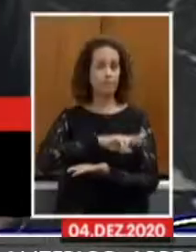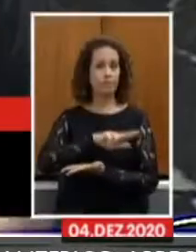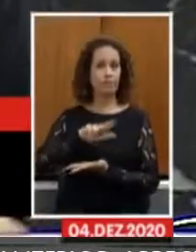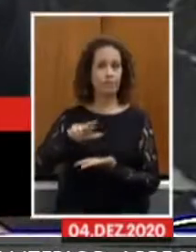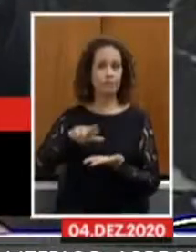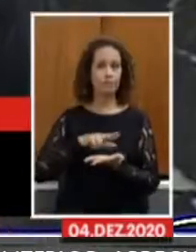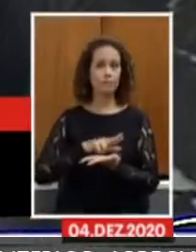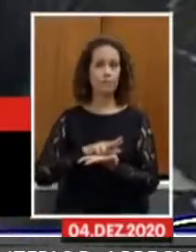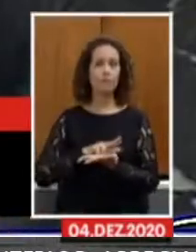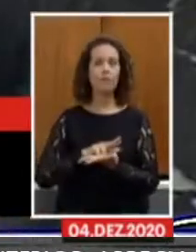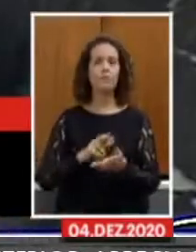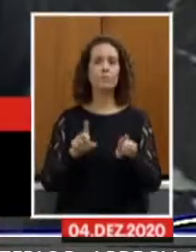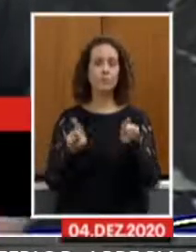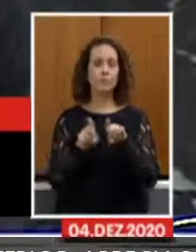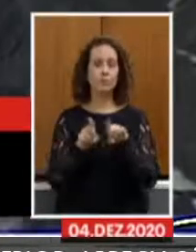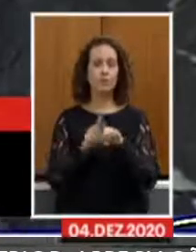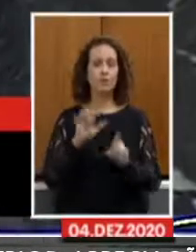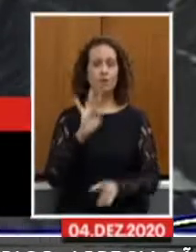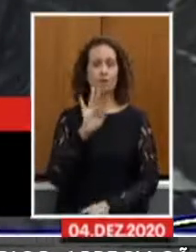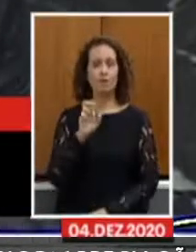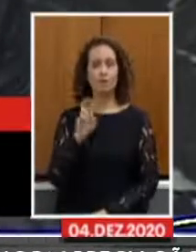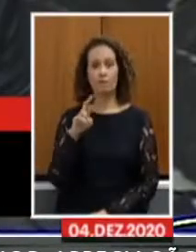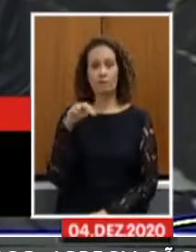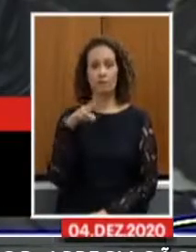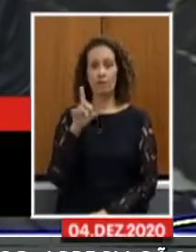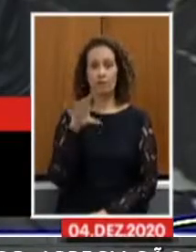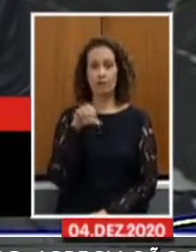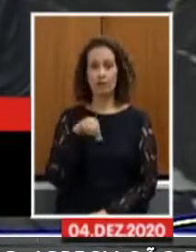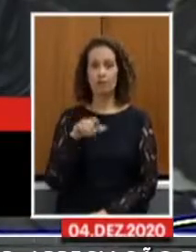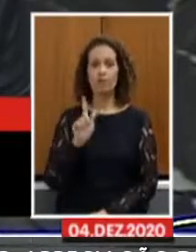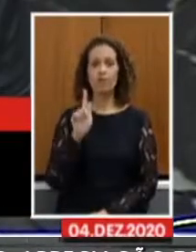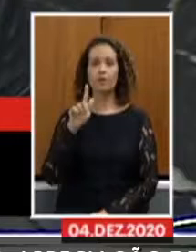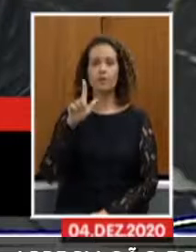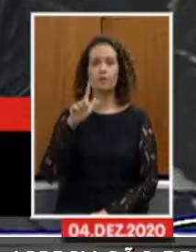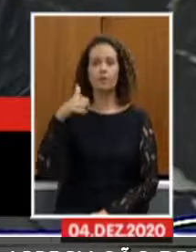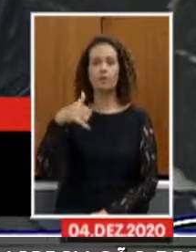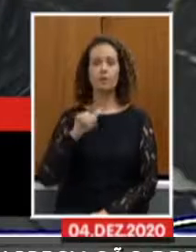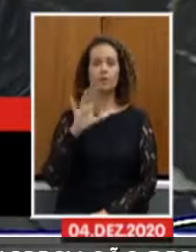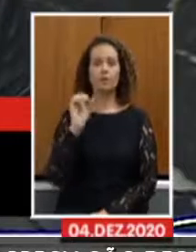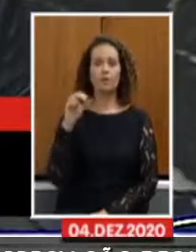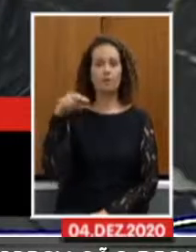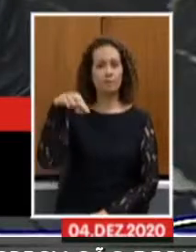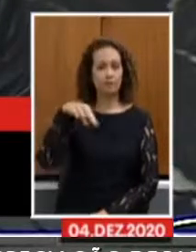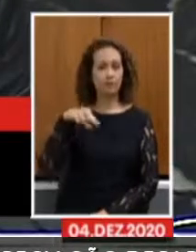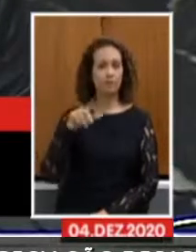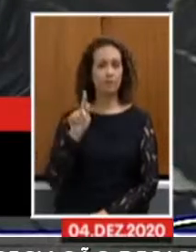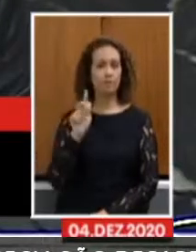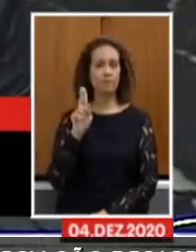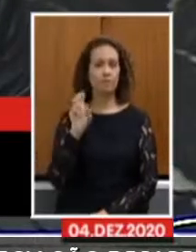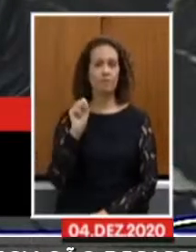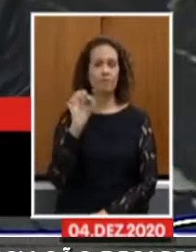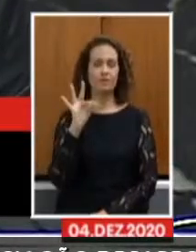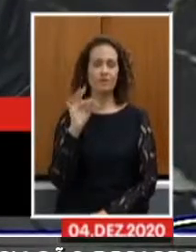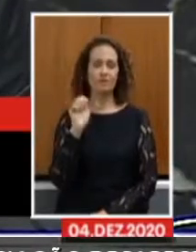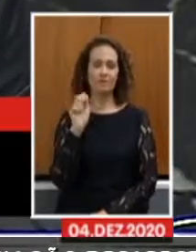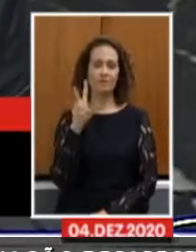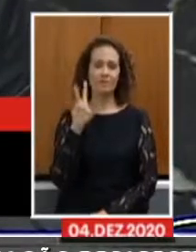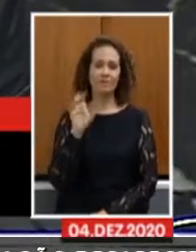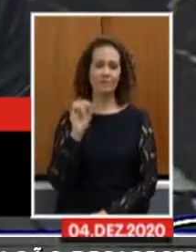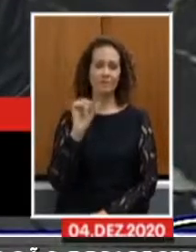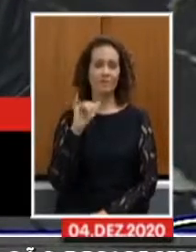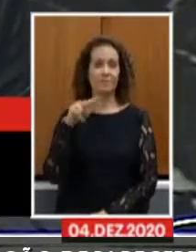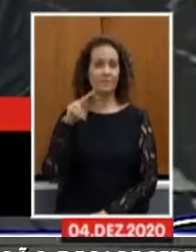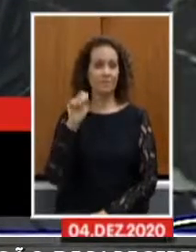Dorgal Andrada, Dr. Jean Freire, Fernando Pacheco, Gil Pereira, Glaicon Franco, Guilherme da Cunha, Gustavo Mitre, Gustavo Santana, Gustavo Valadares, Eli Tarquini, Inácio